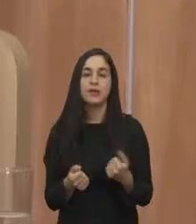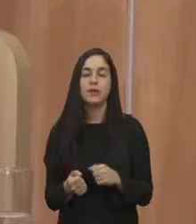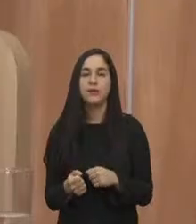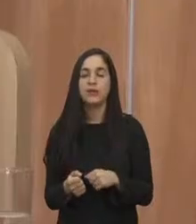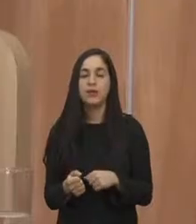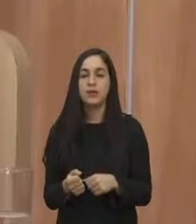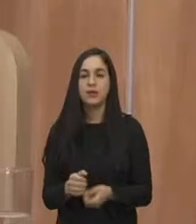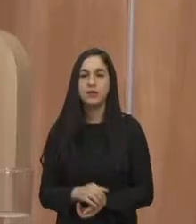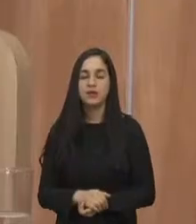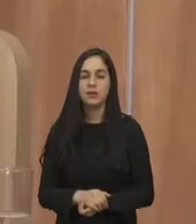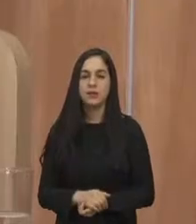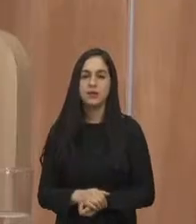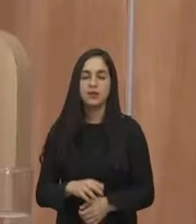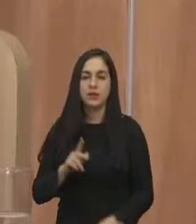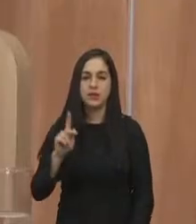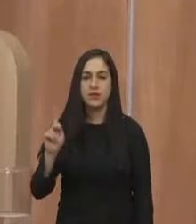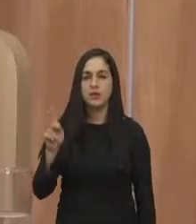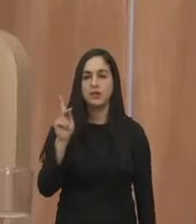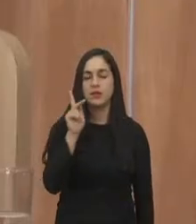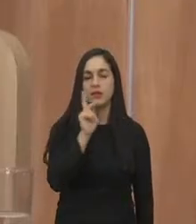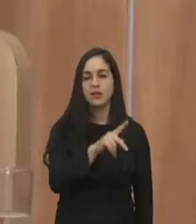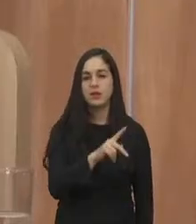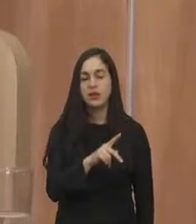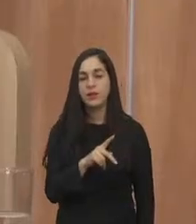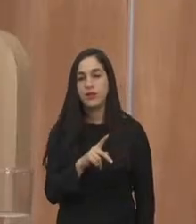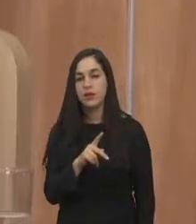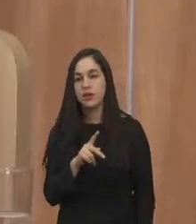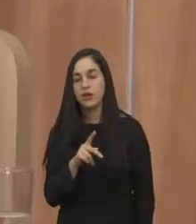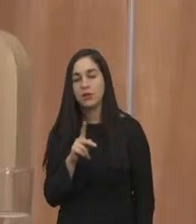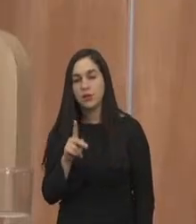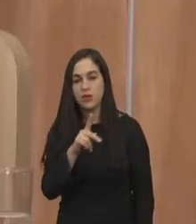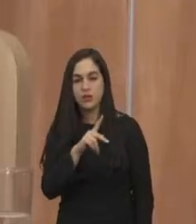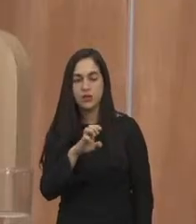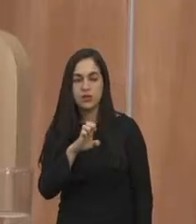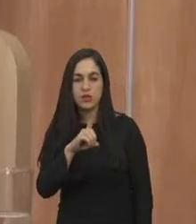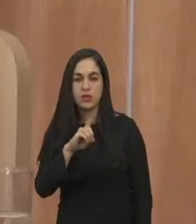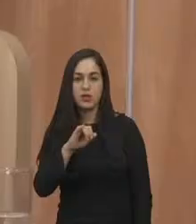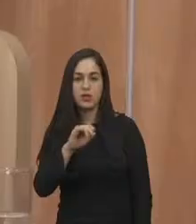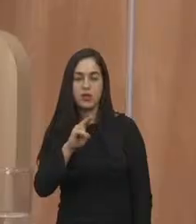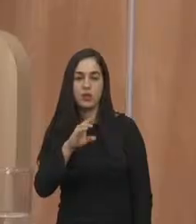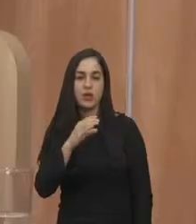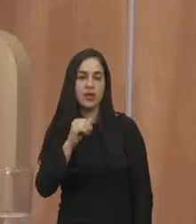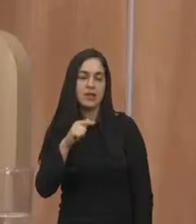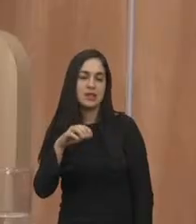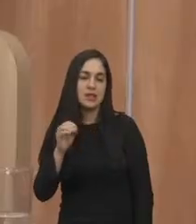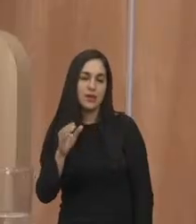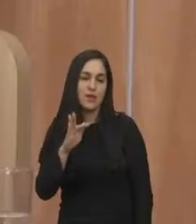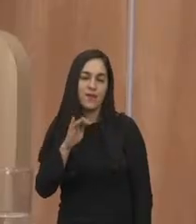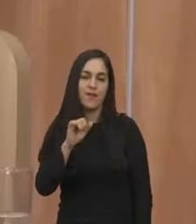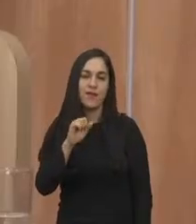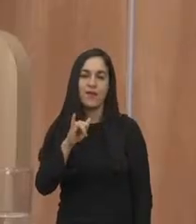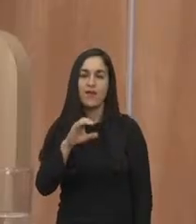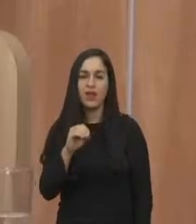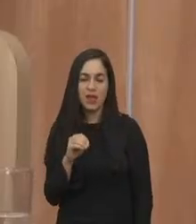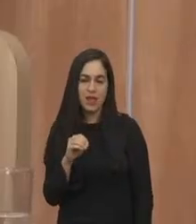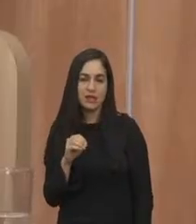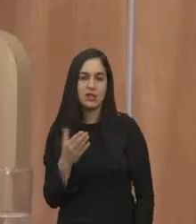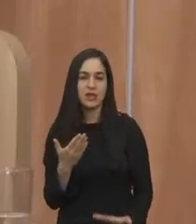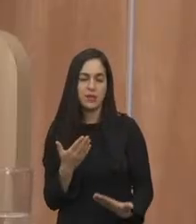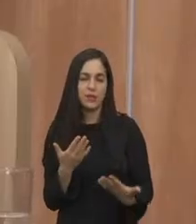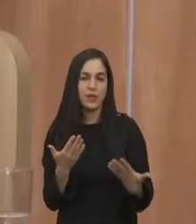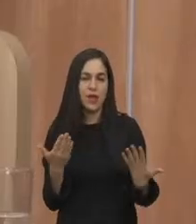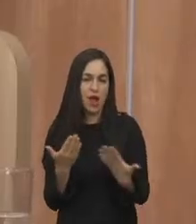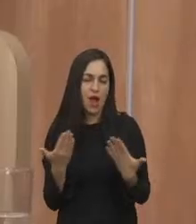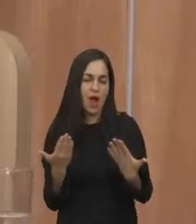física, o grupo está se fortalecendo, né? Está começando a criar identidade, começando a